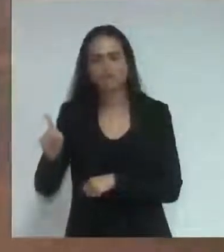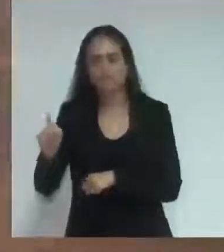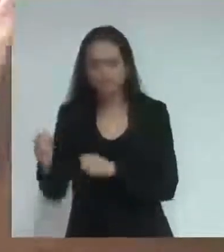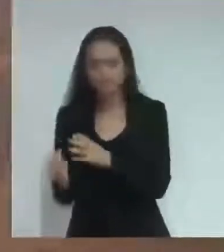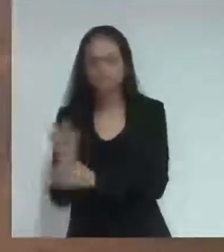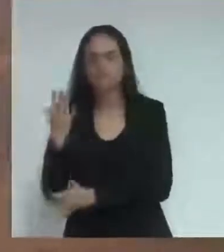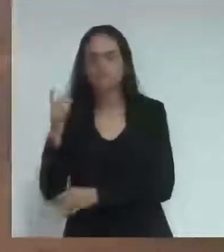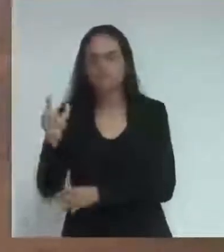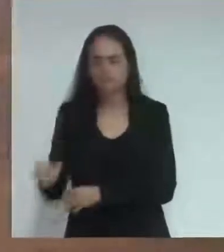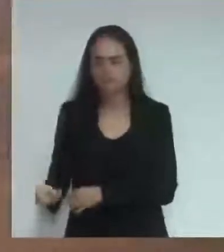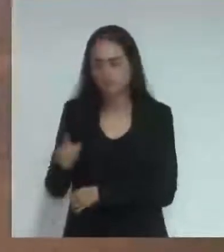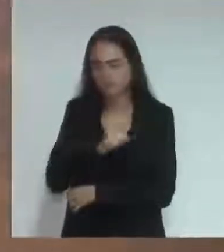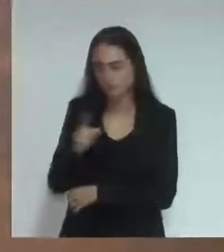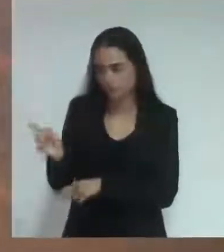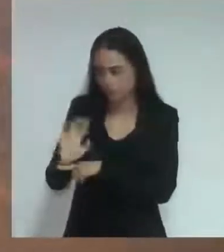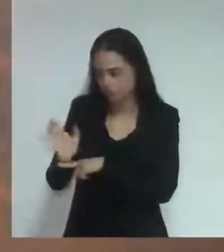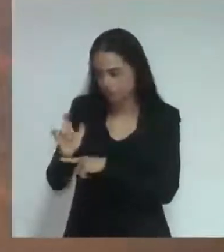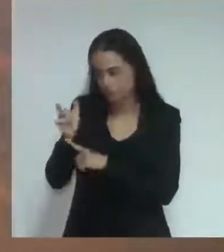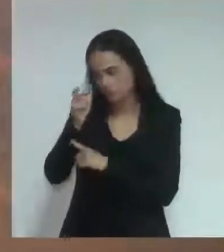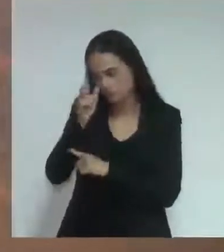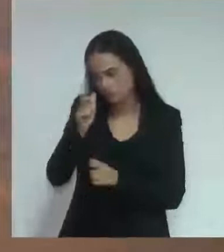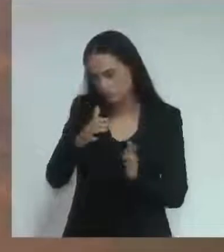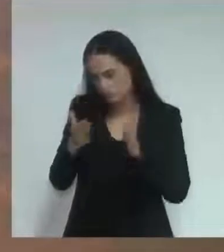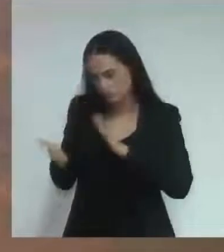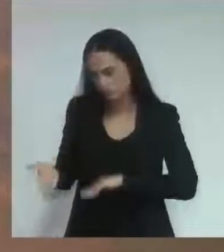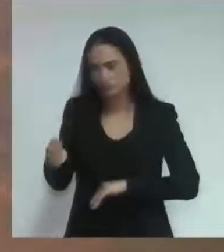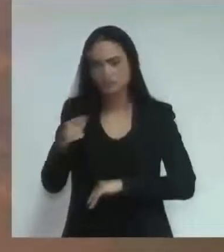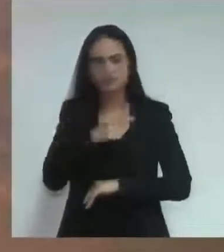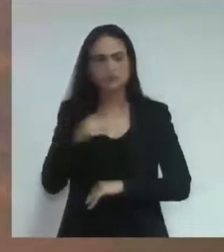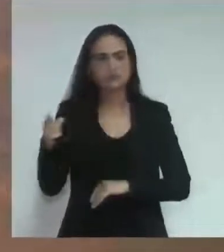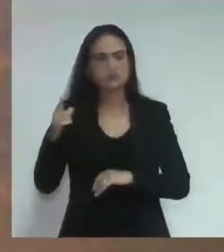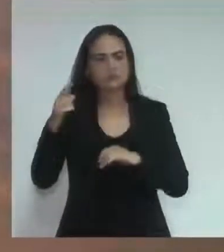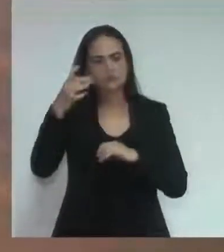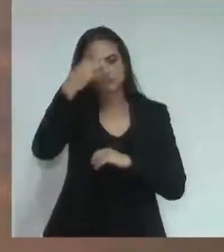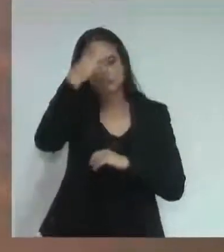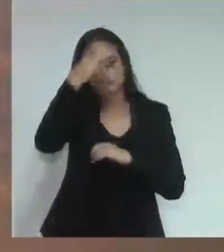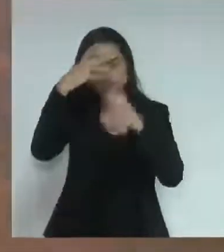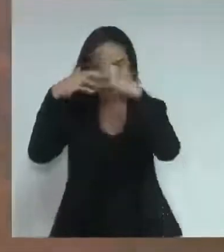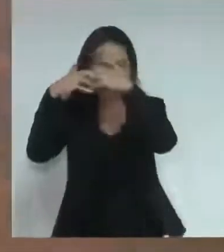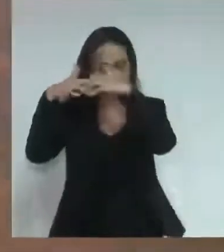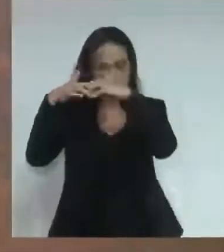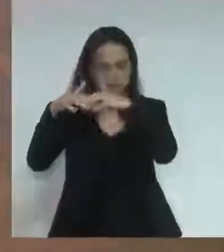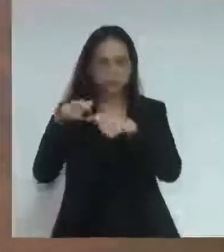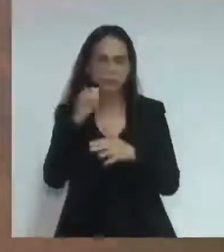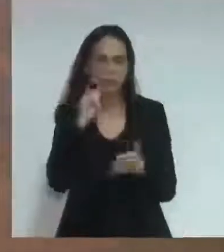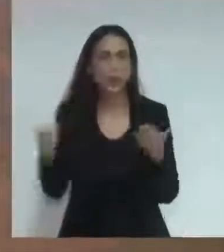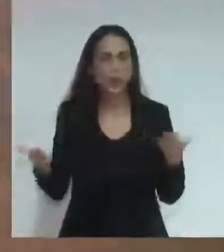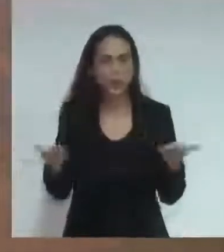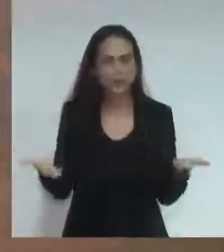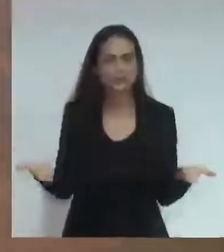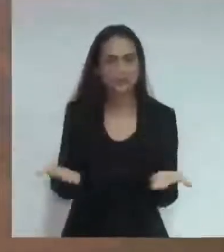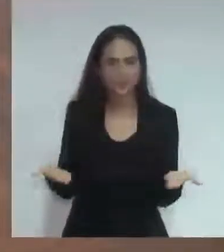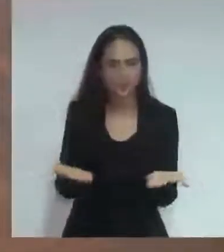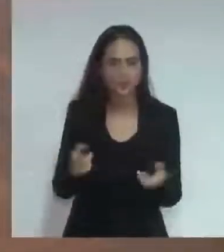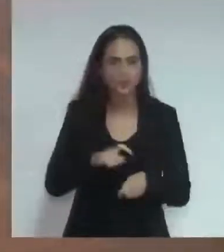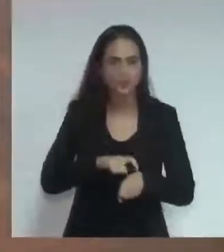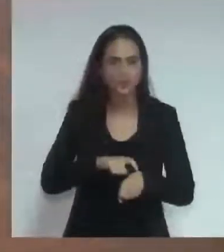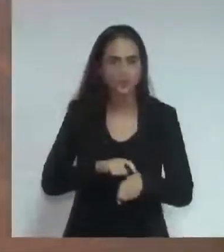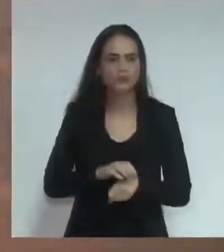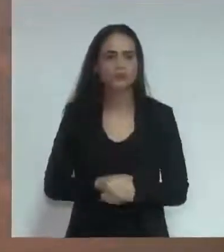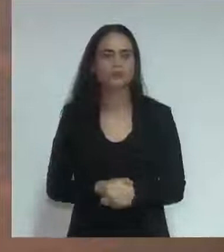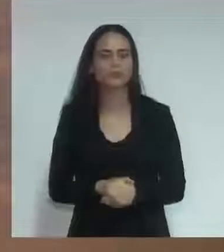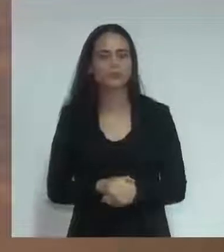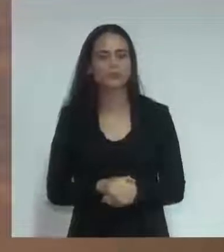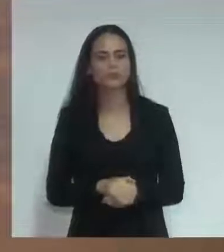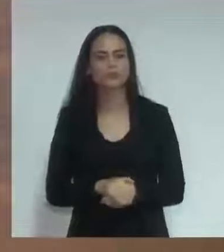e pensem, façam uma reflexão mais ou menos sobre a situação que a gente vive. Suástica sendo pichada